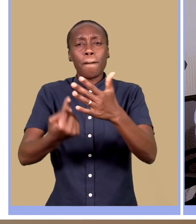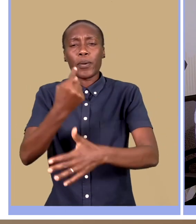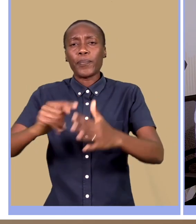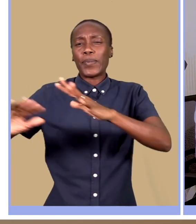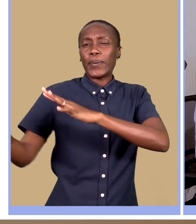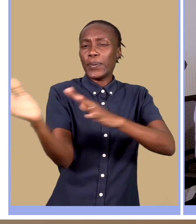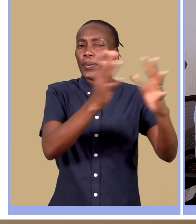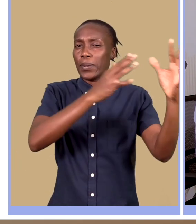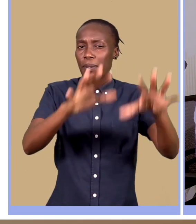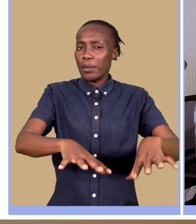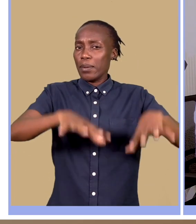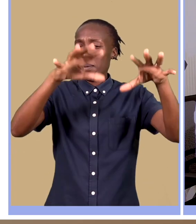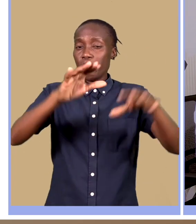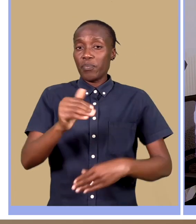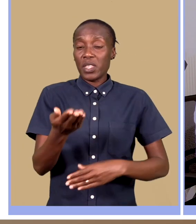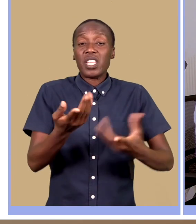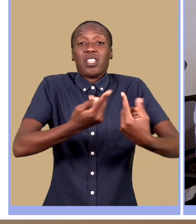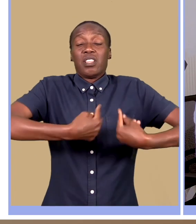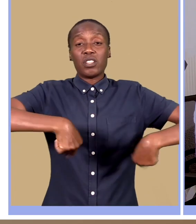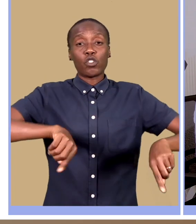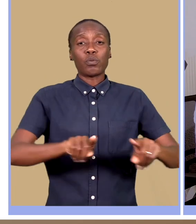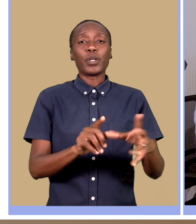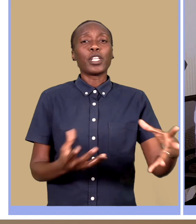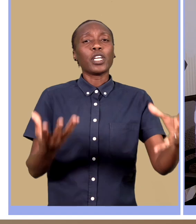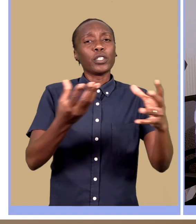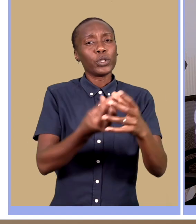desastre, e nesses comitês tem